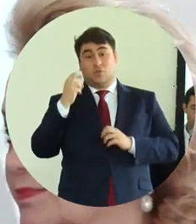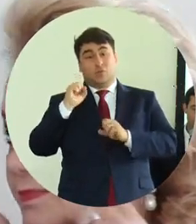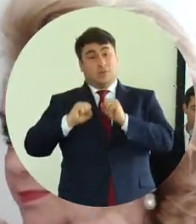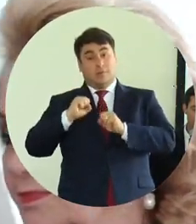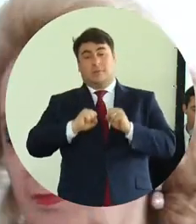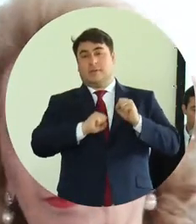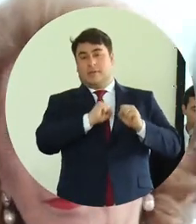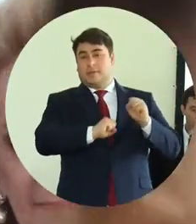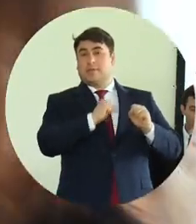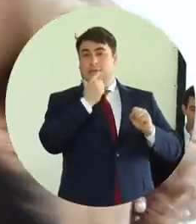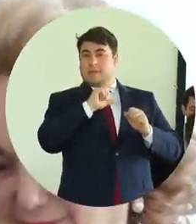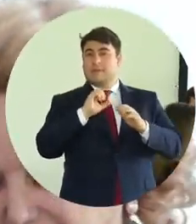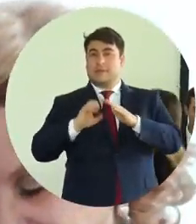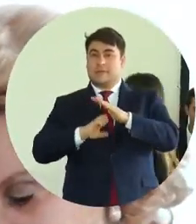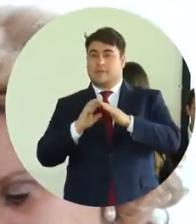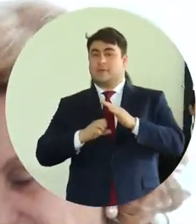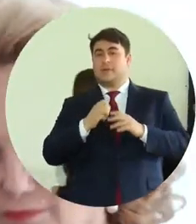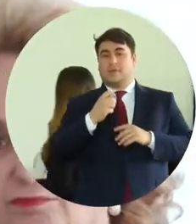empresas classificadas,